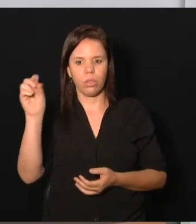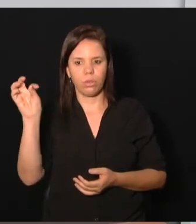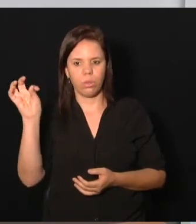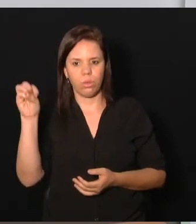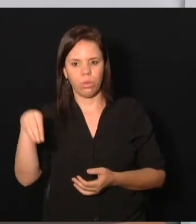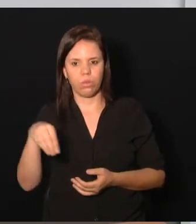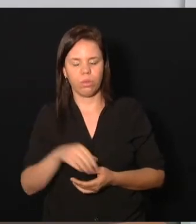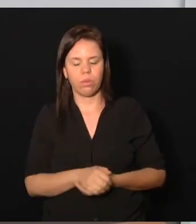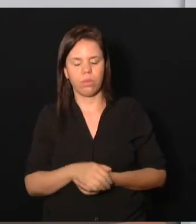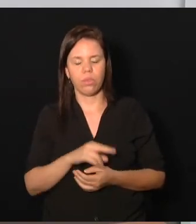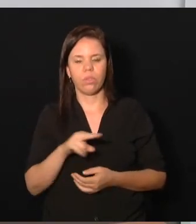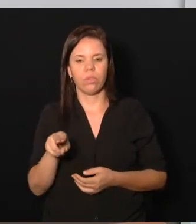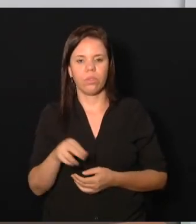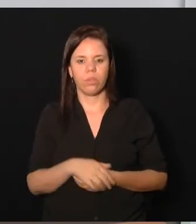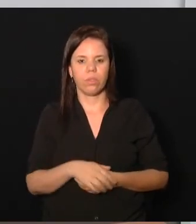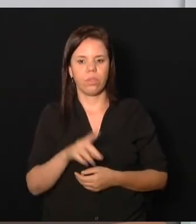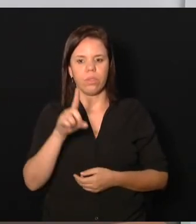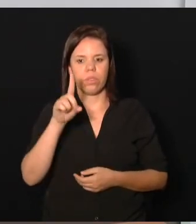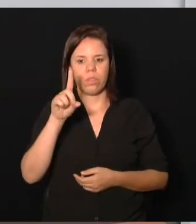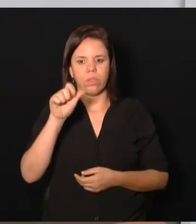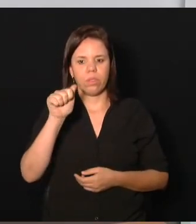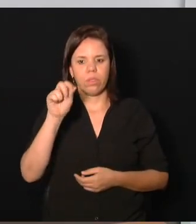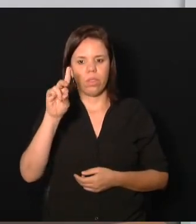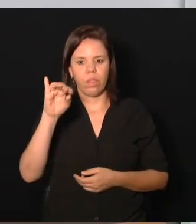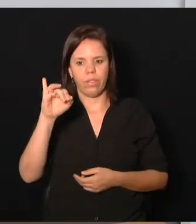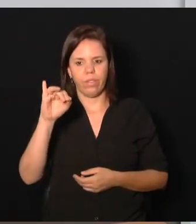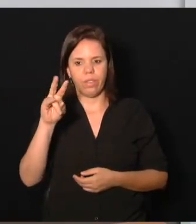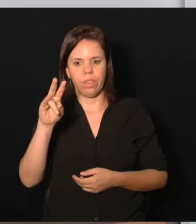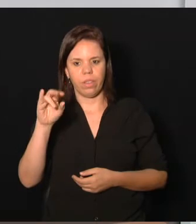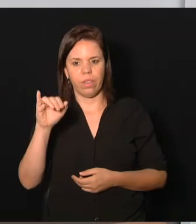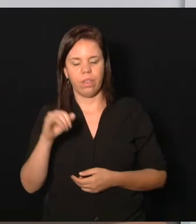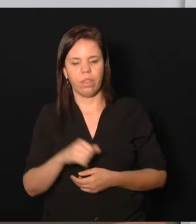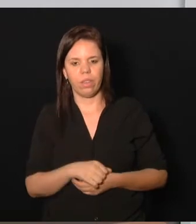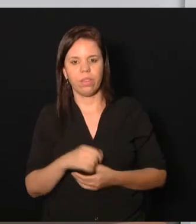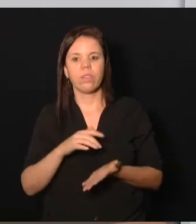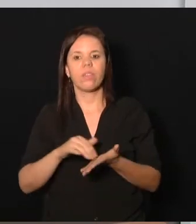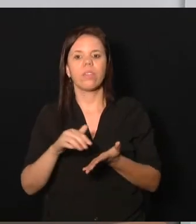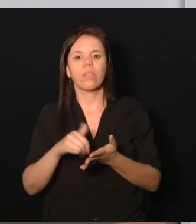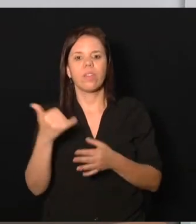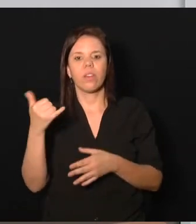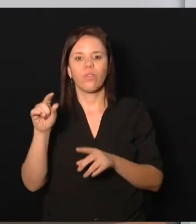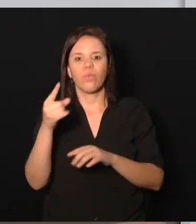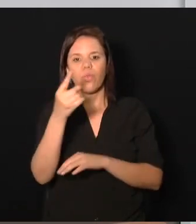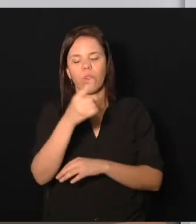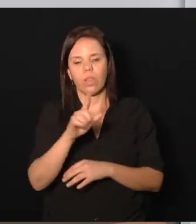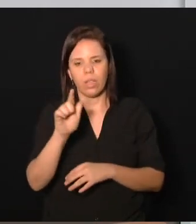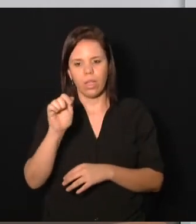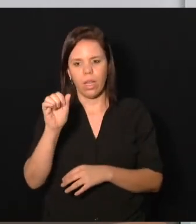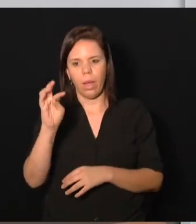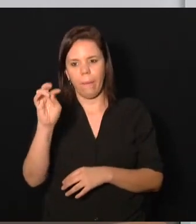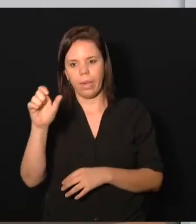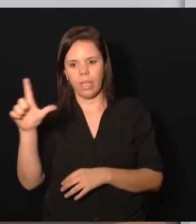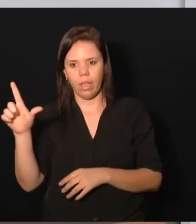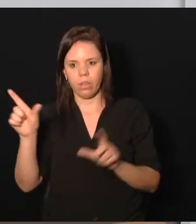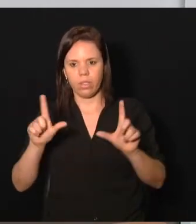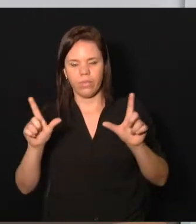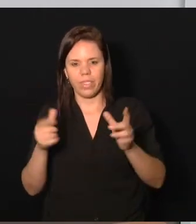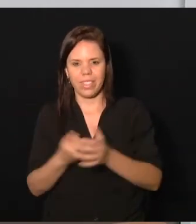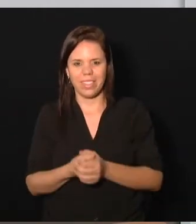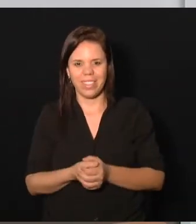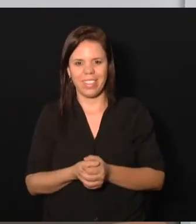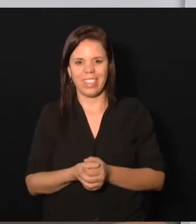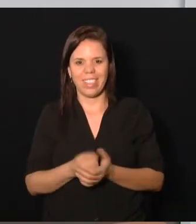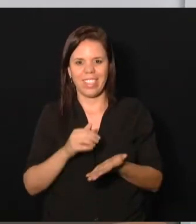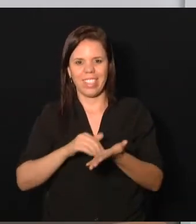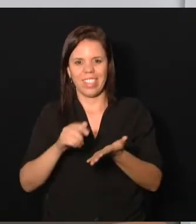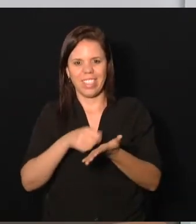senhor? David. O David, você que está no celular aí no fundo. Gabriel da TV. E com a